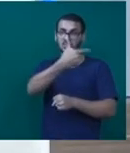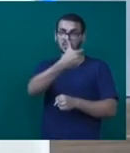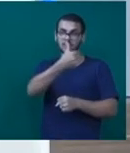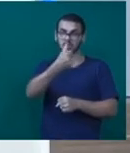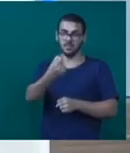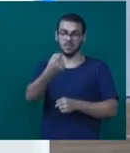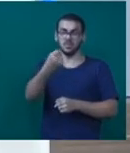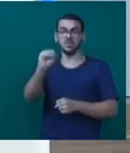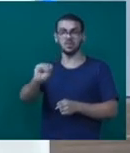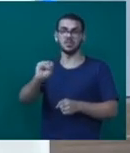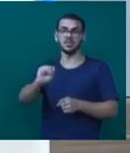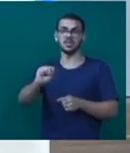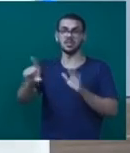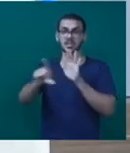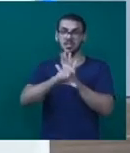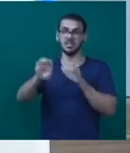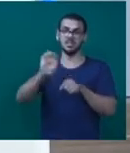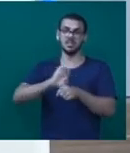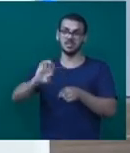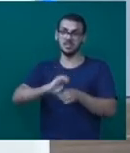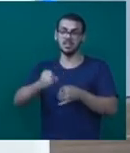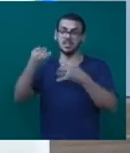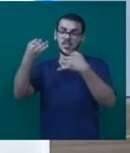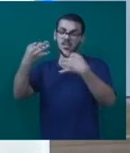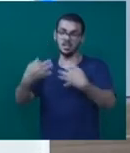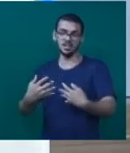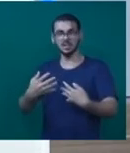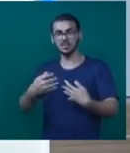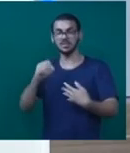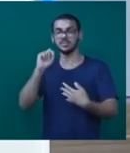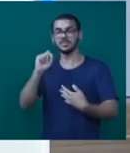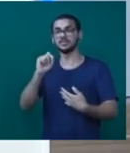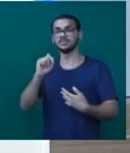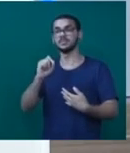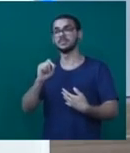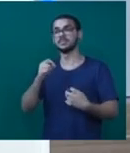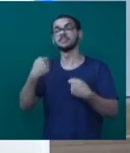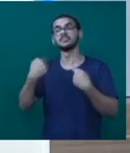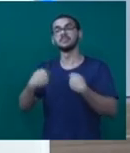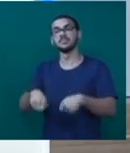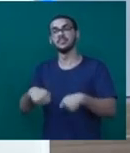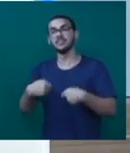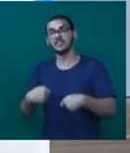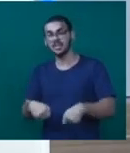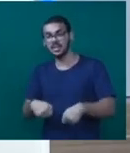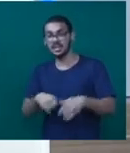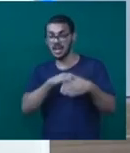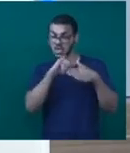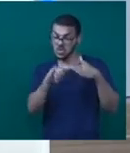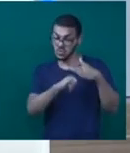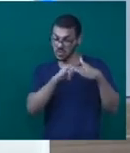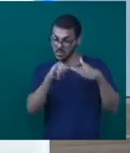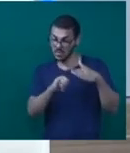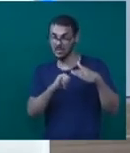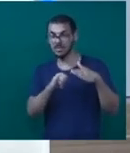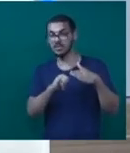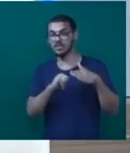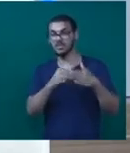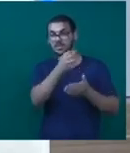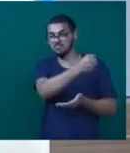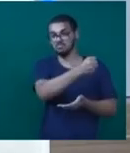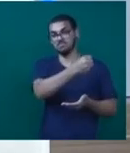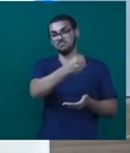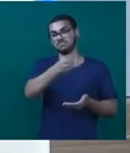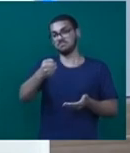Estagiário, ela dispõe que a instituição de ensino deve conceder